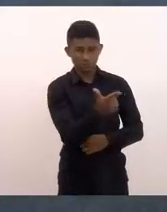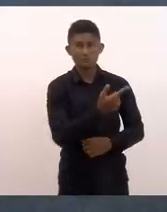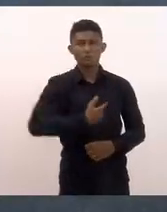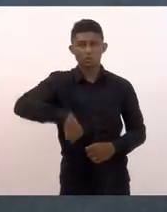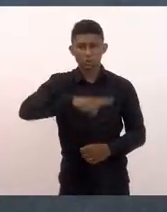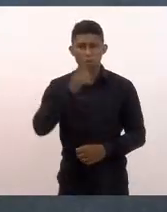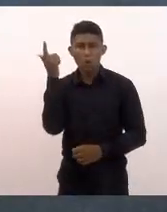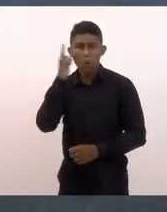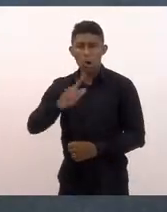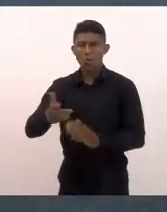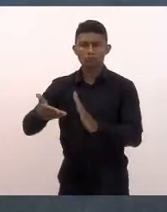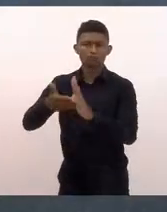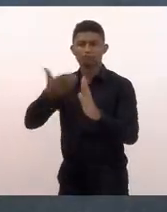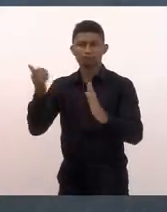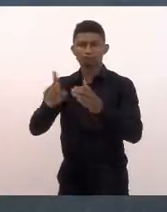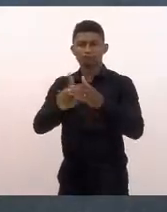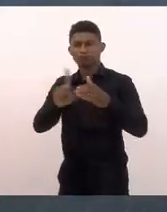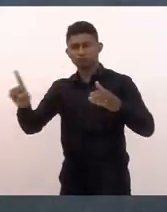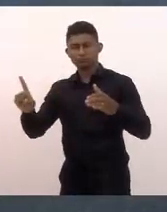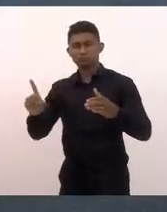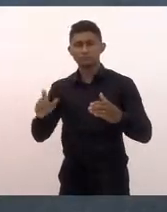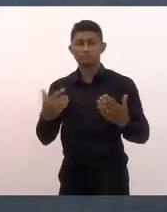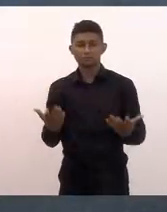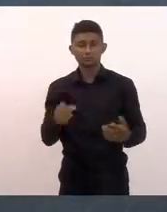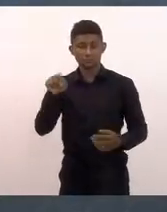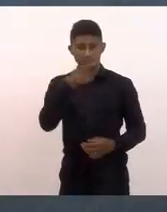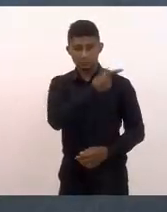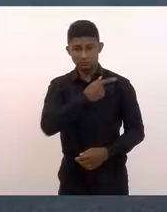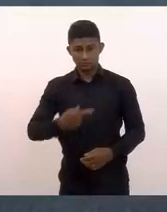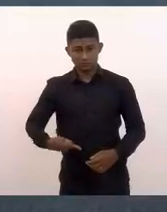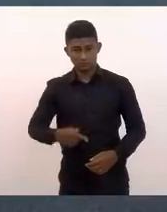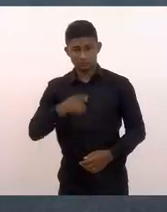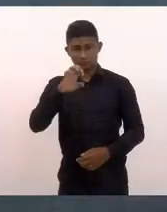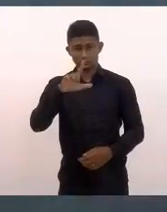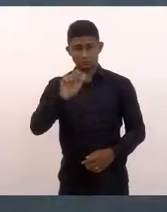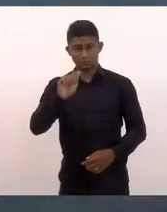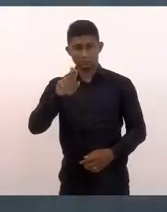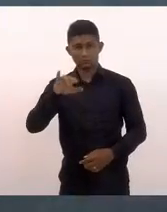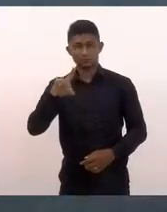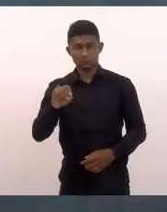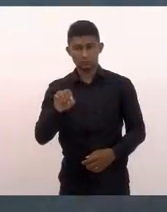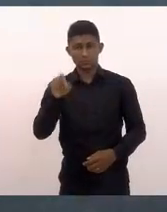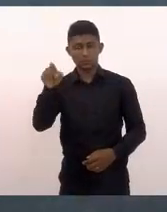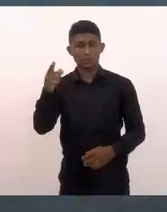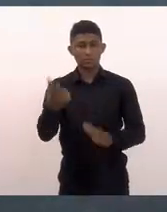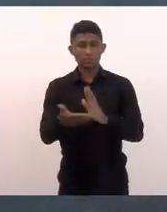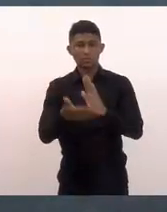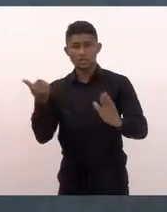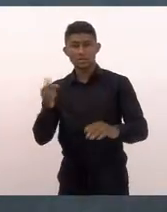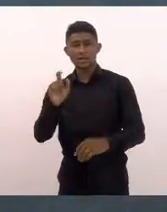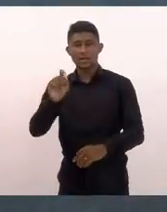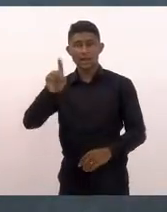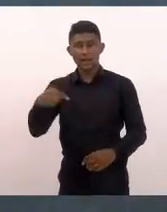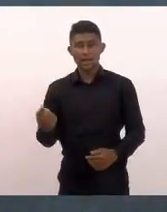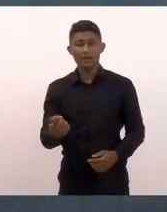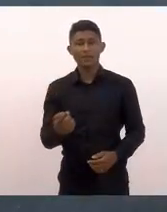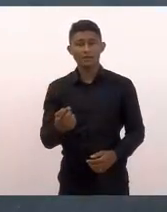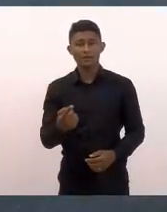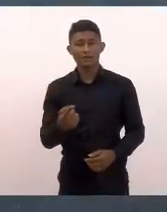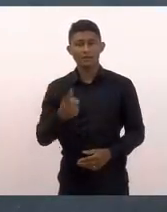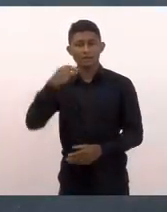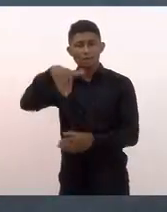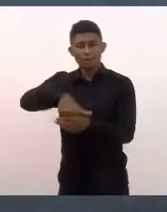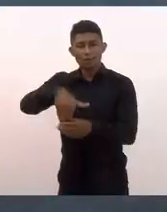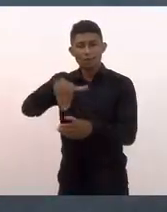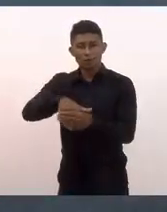daqui, através do impeachment. O governador Cláudio Castro, quem vai tirar ele, sabe quem vai ser, André? Vai ser o voto do eleitor, o voto